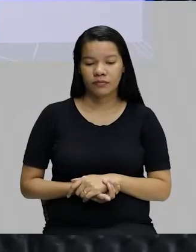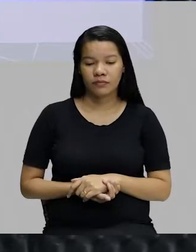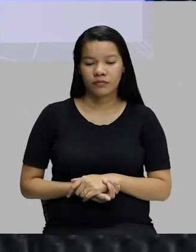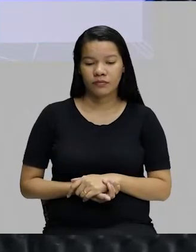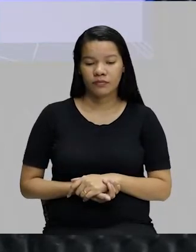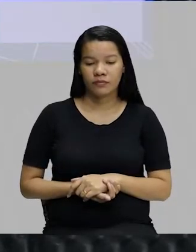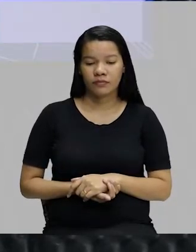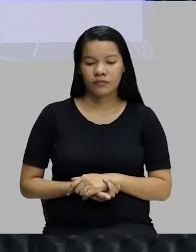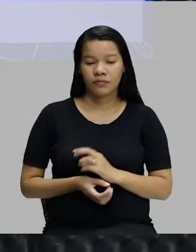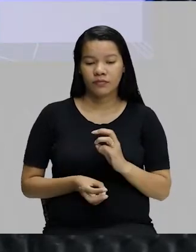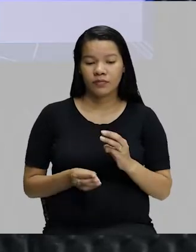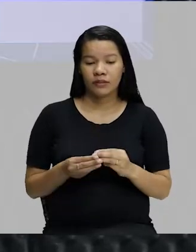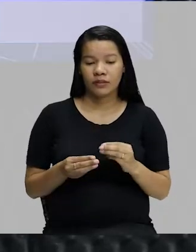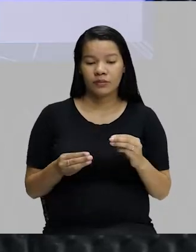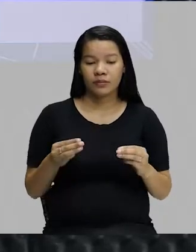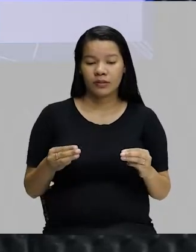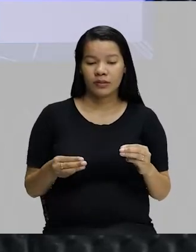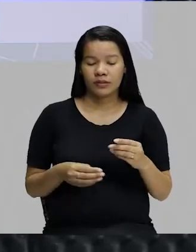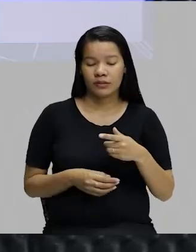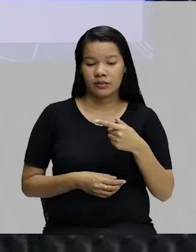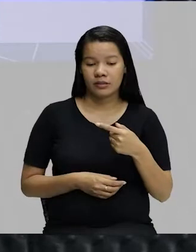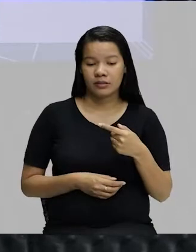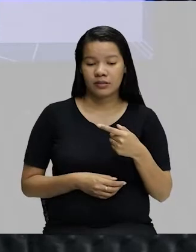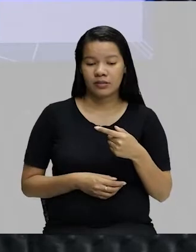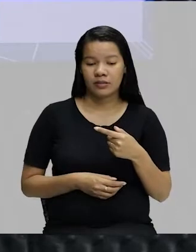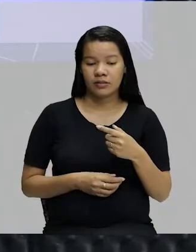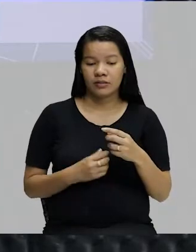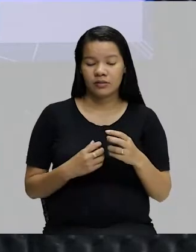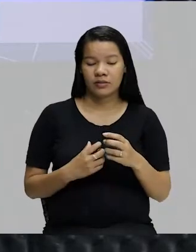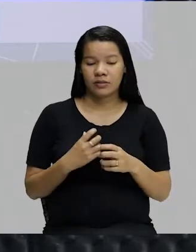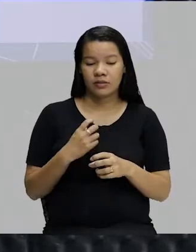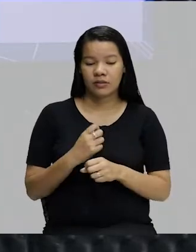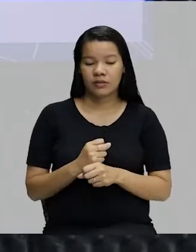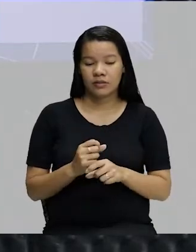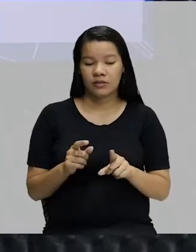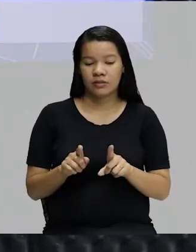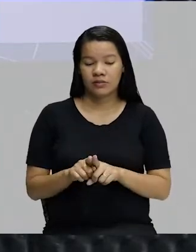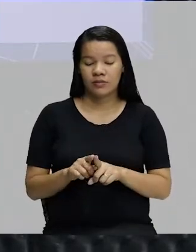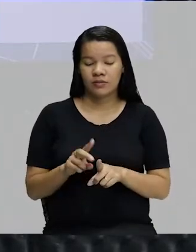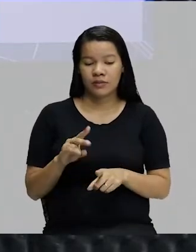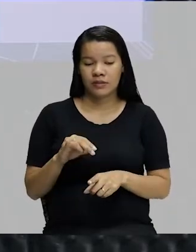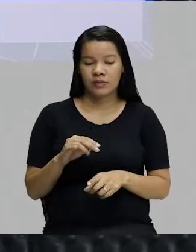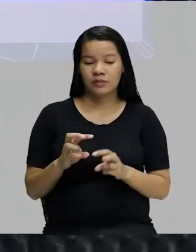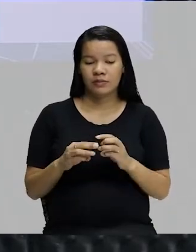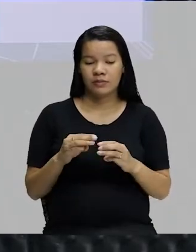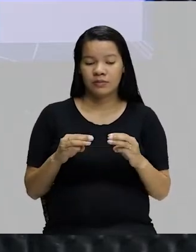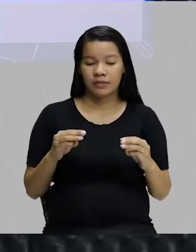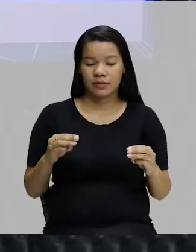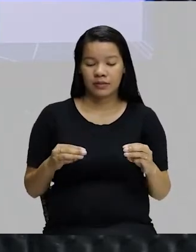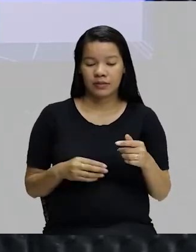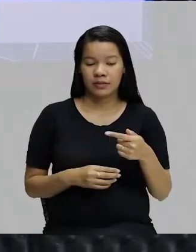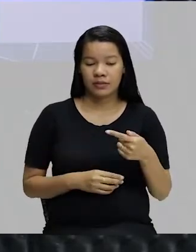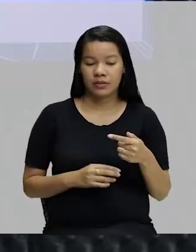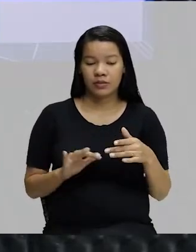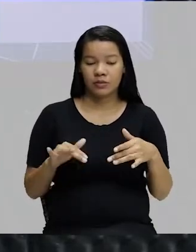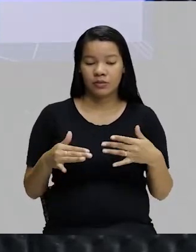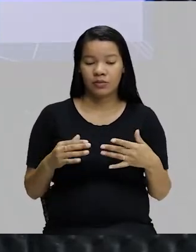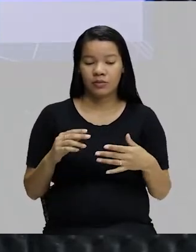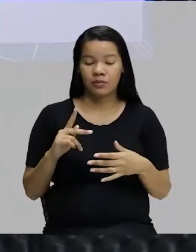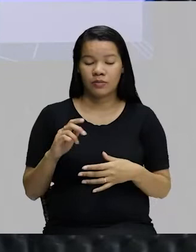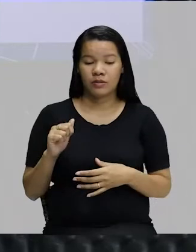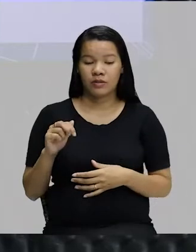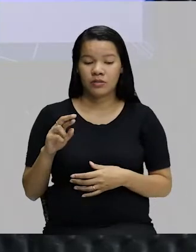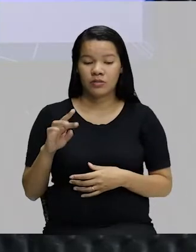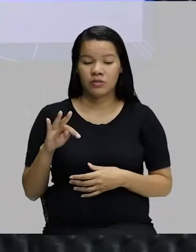a massa 7, e o resultado também vai ser uma massa 7. Então, que partícula poderia